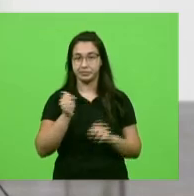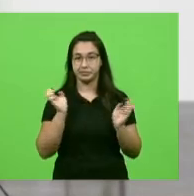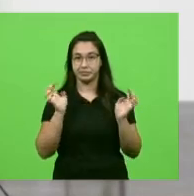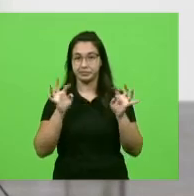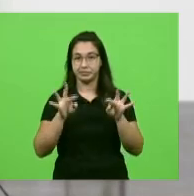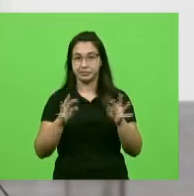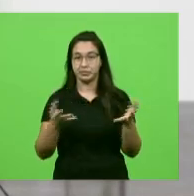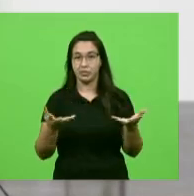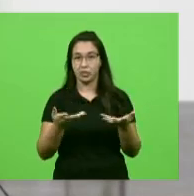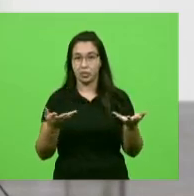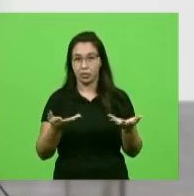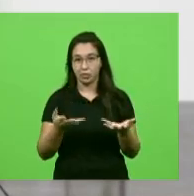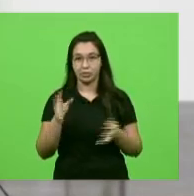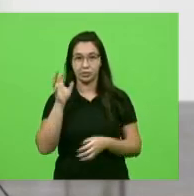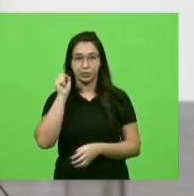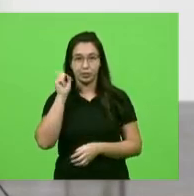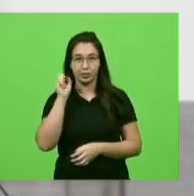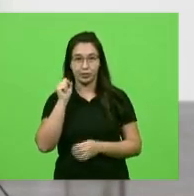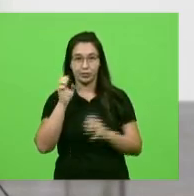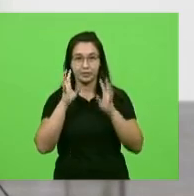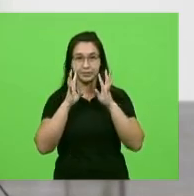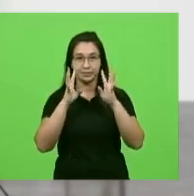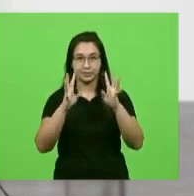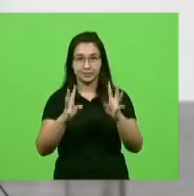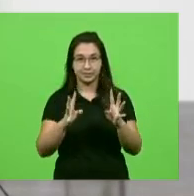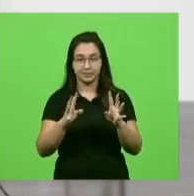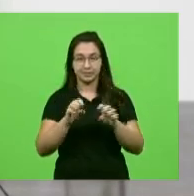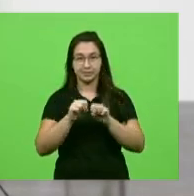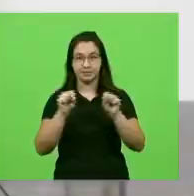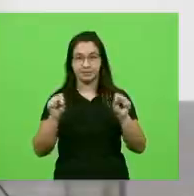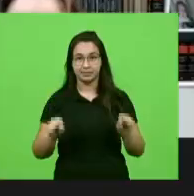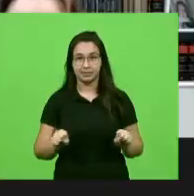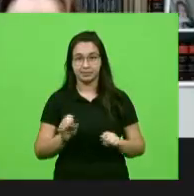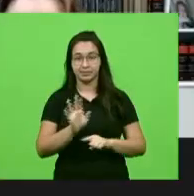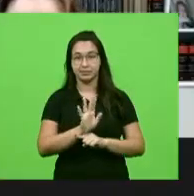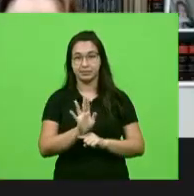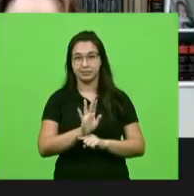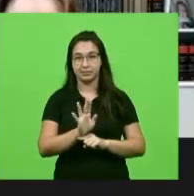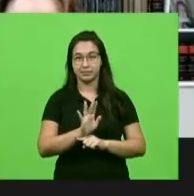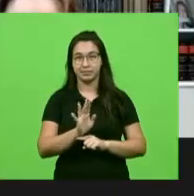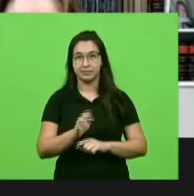ouve e nos vê pelo sistema de videoconferência.